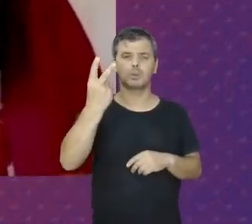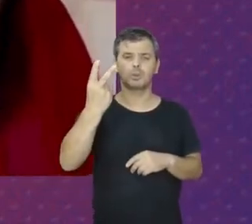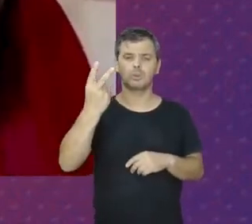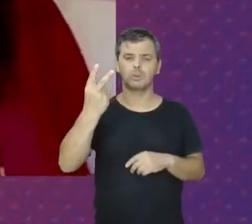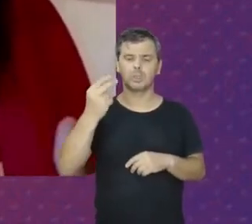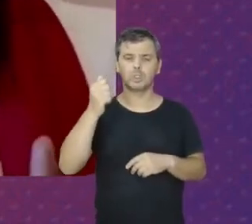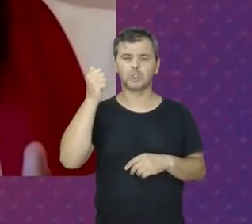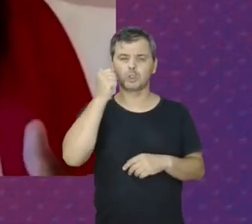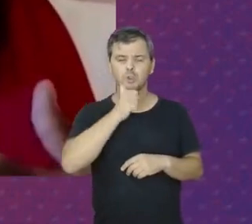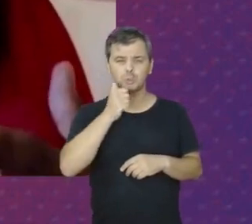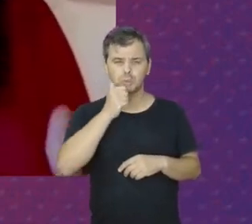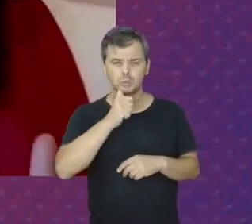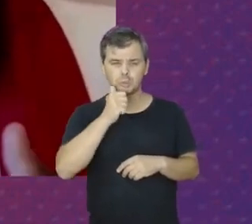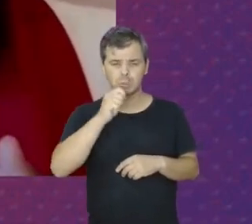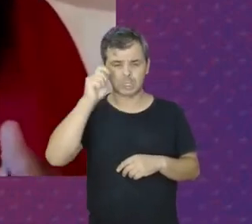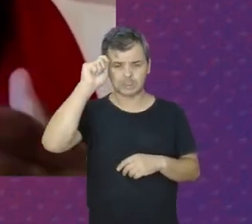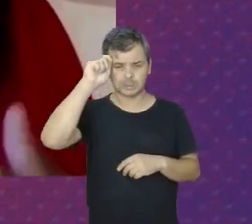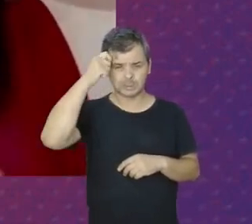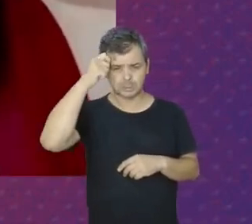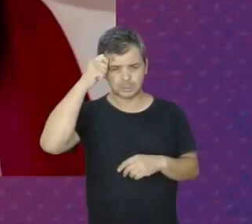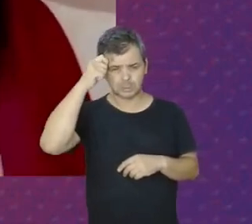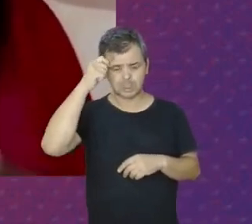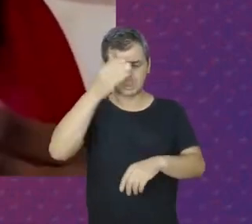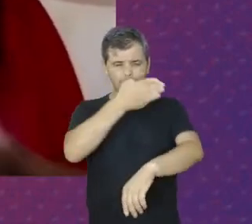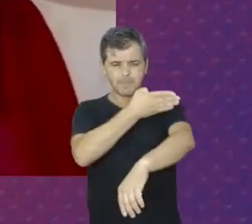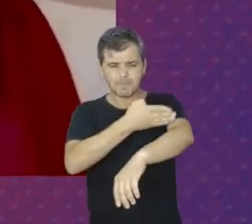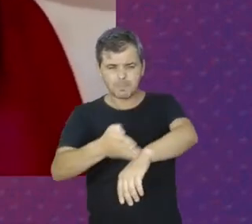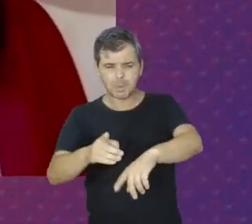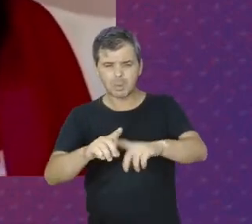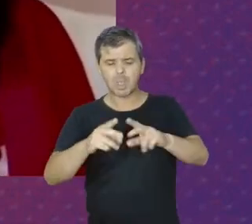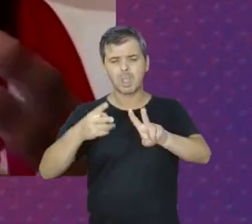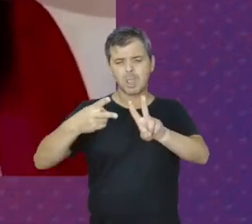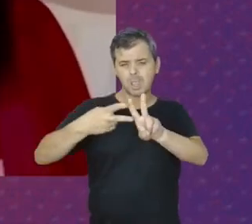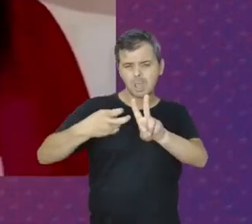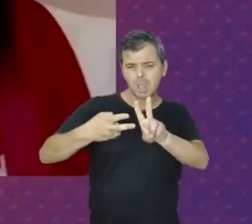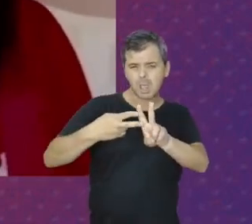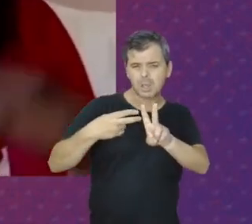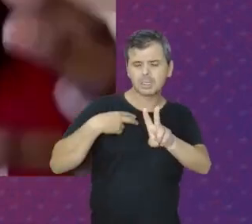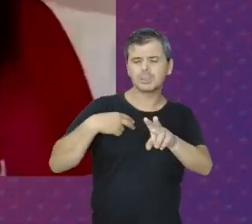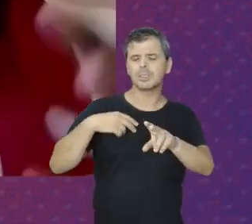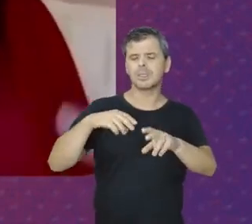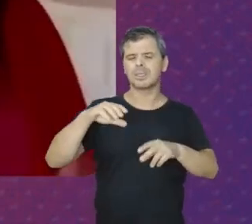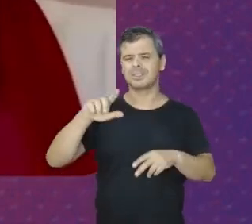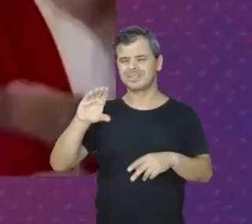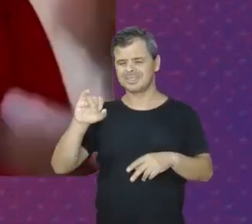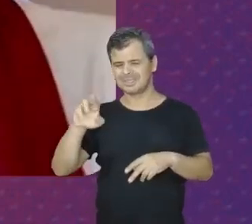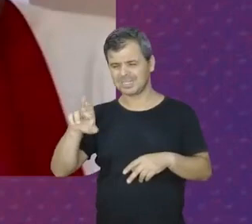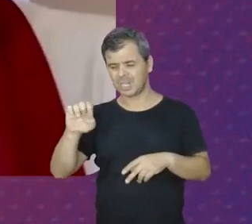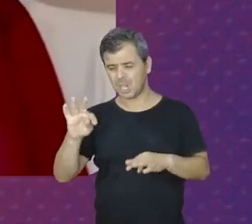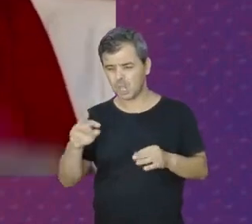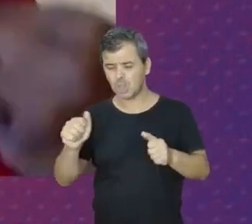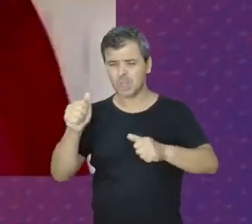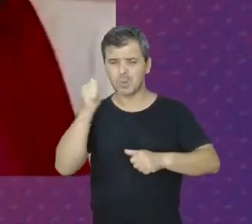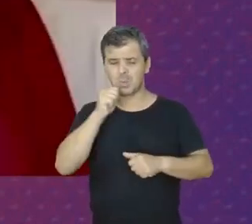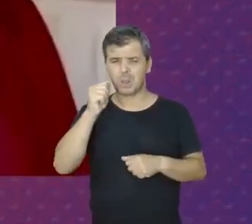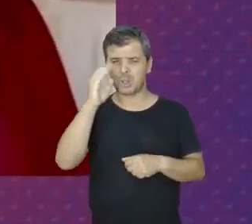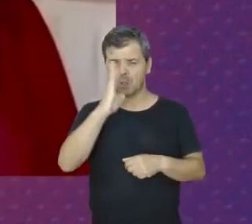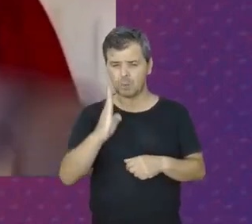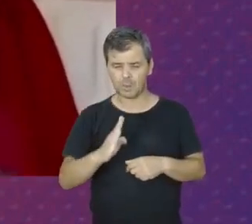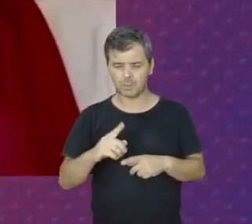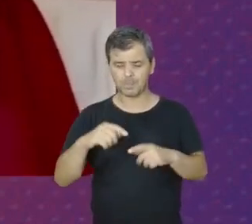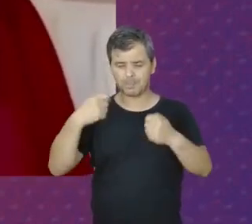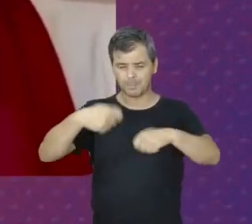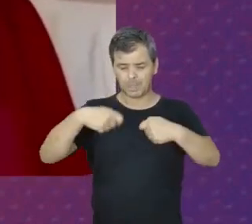de mulheres negras, brancas, indígenas, ciganas, todas as mulheres desse país